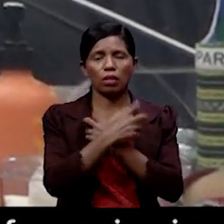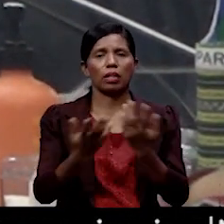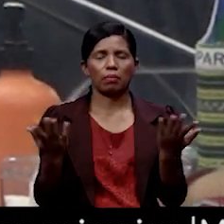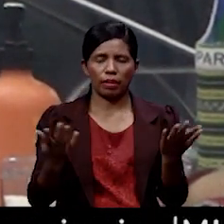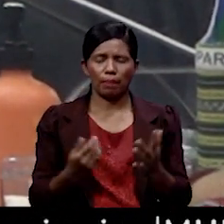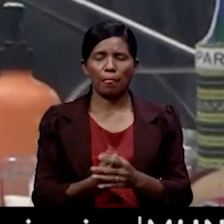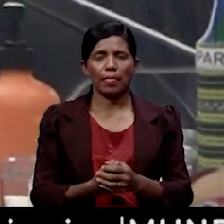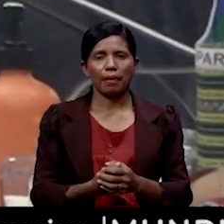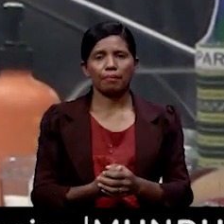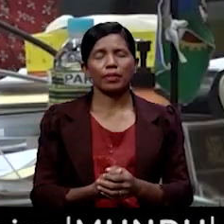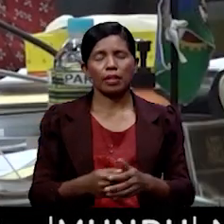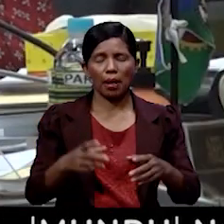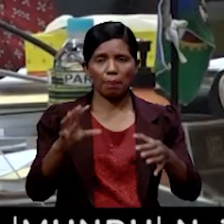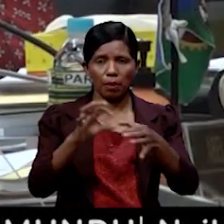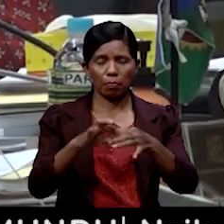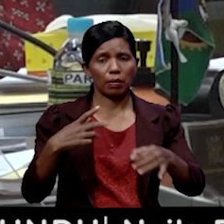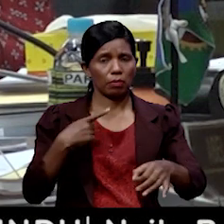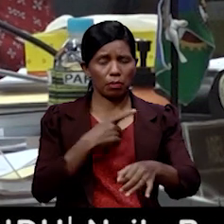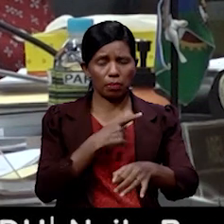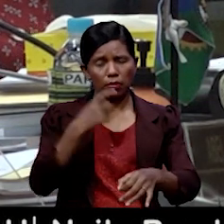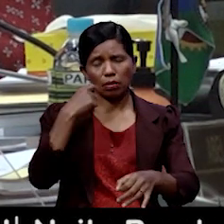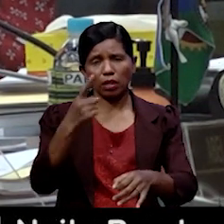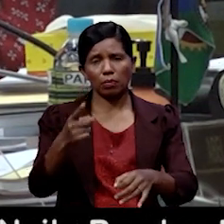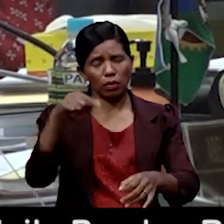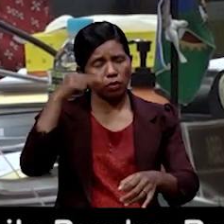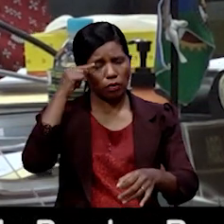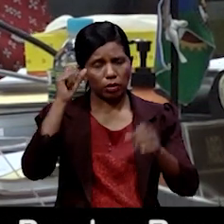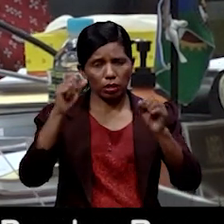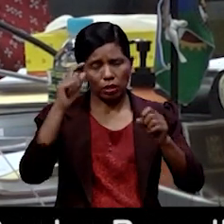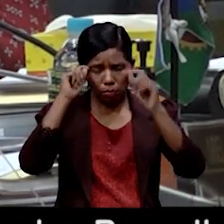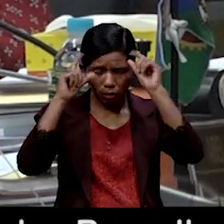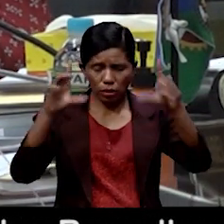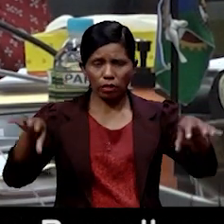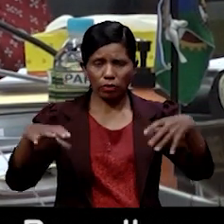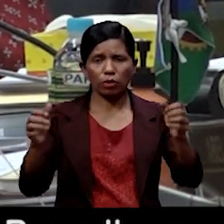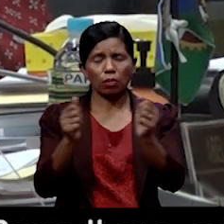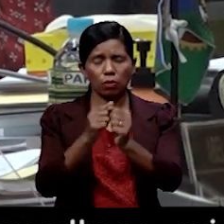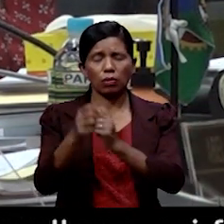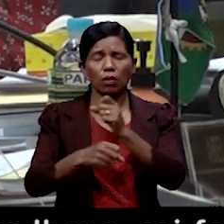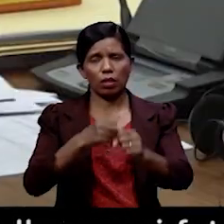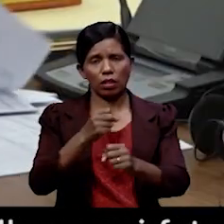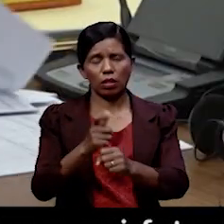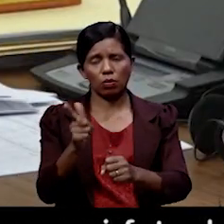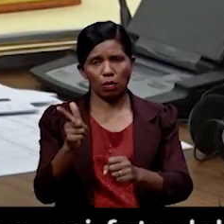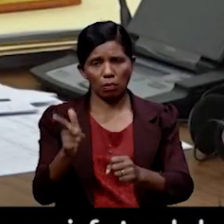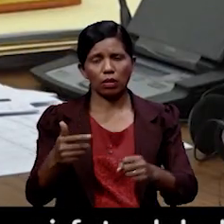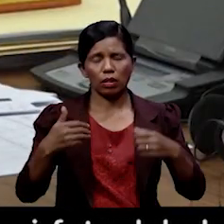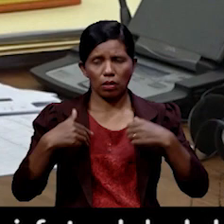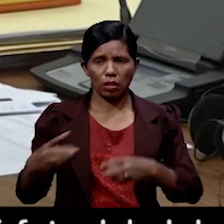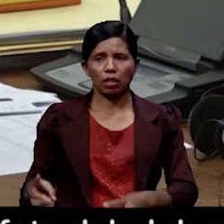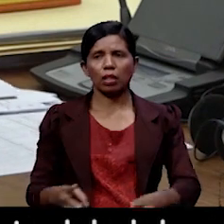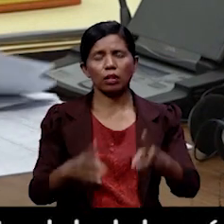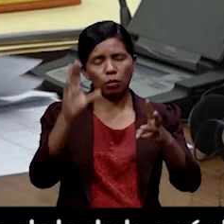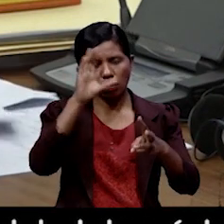Tamba Timor-Leste, o Kungan Besitina Ruanulo Ona, no Serviço Diplomacia Ho Indonésia Moslau Diakona, e a Ona Dalang